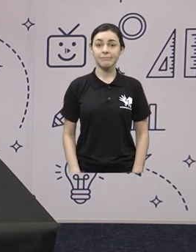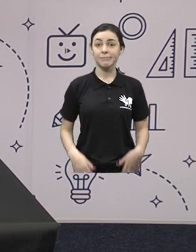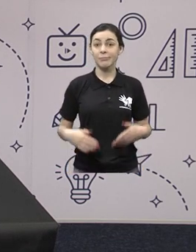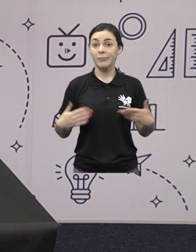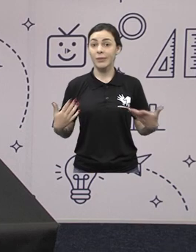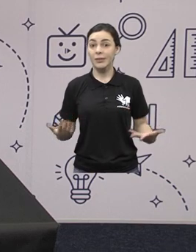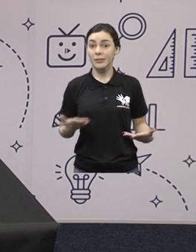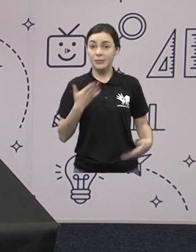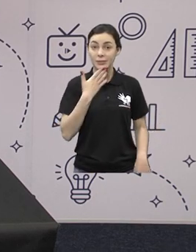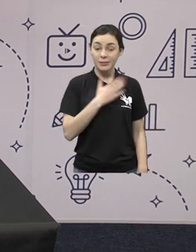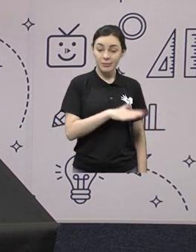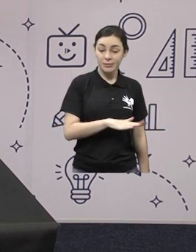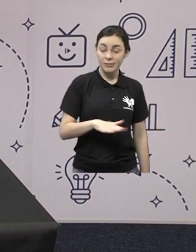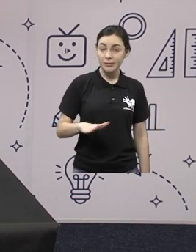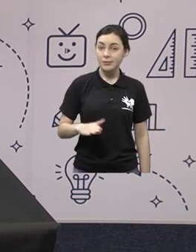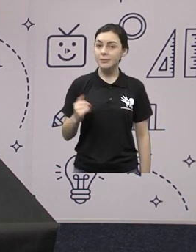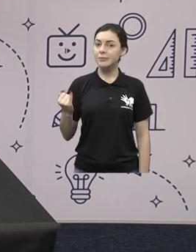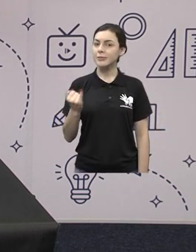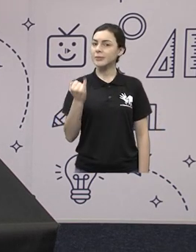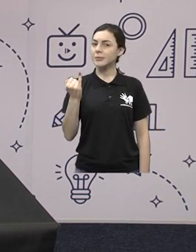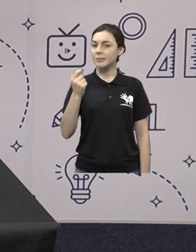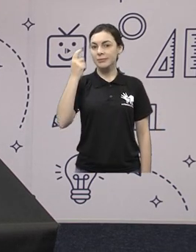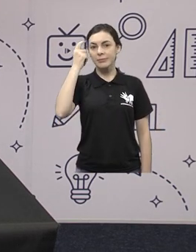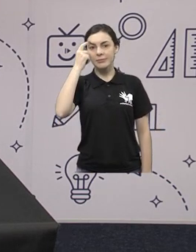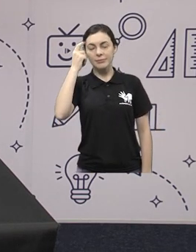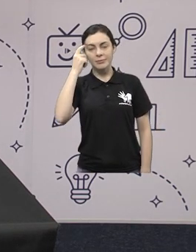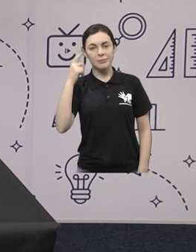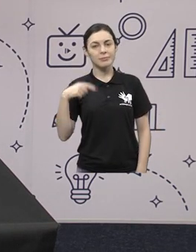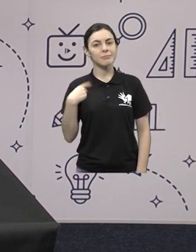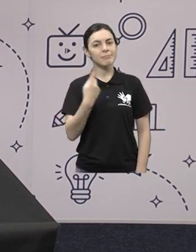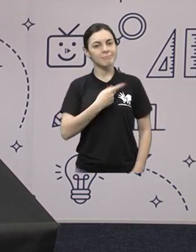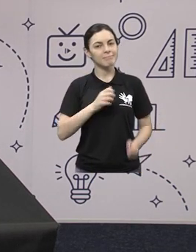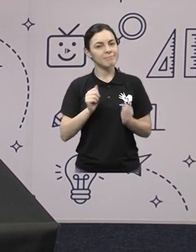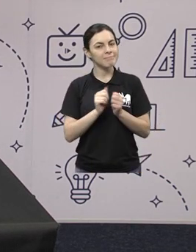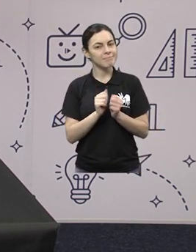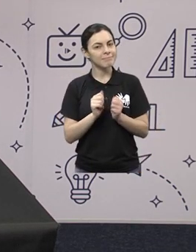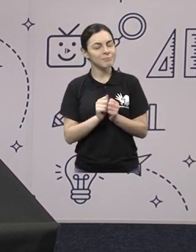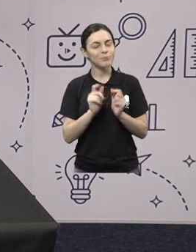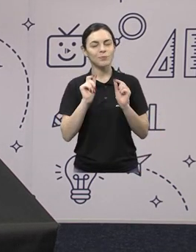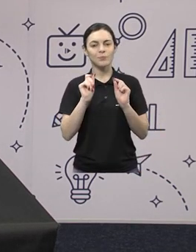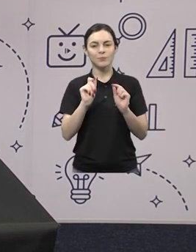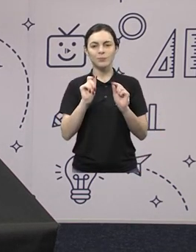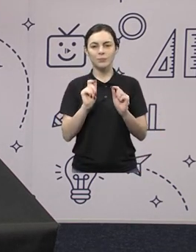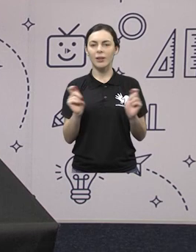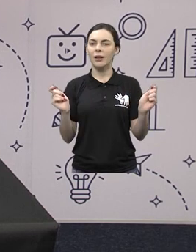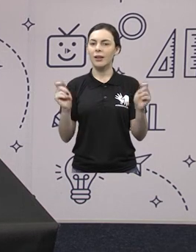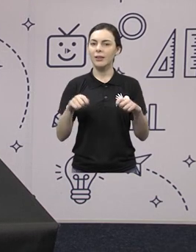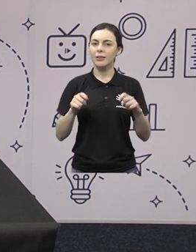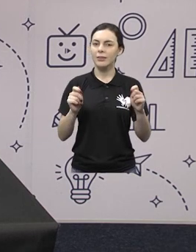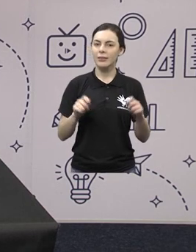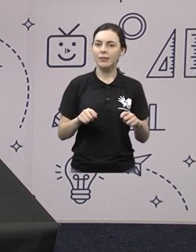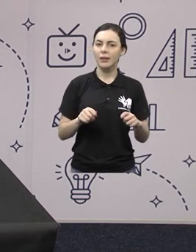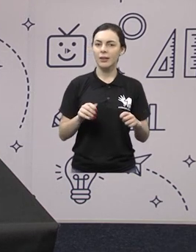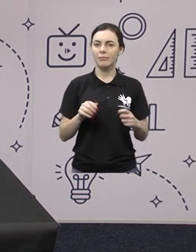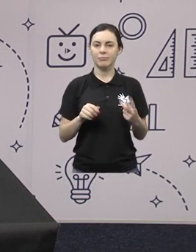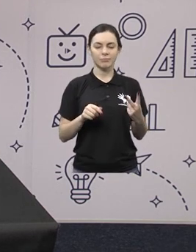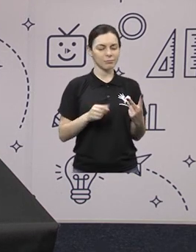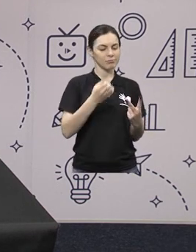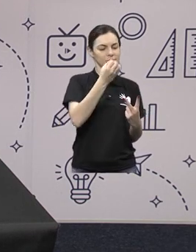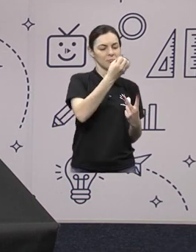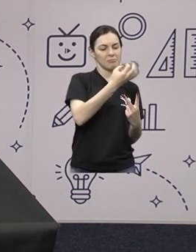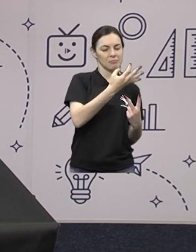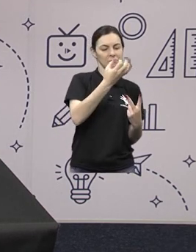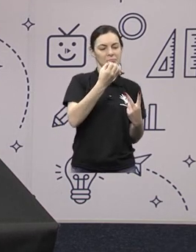10. Então, crianças, para nós pensarmos juntos que nós podemos